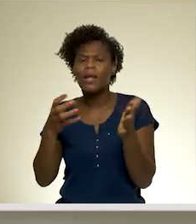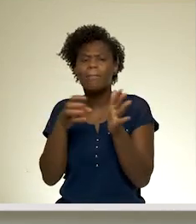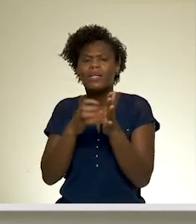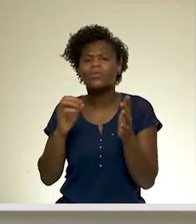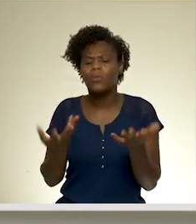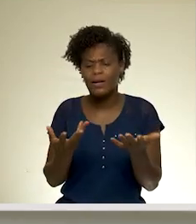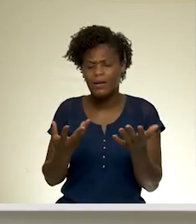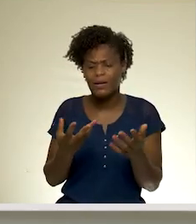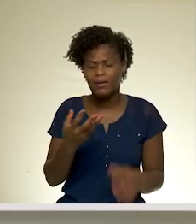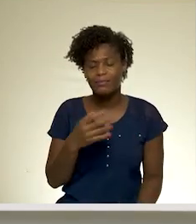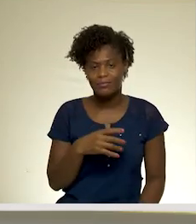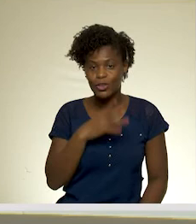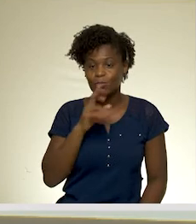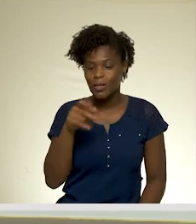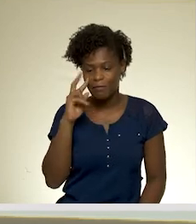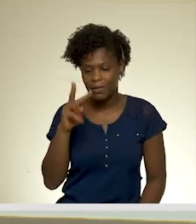A